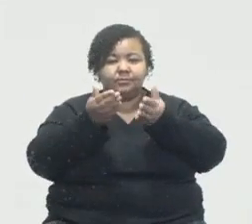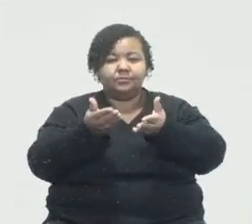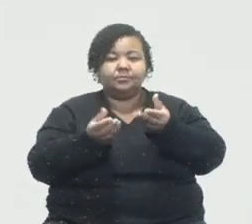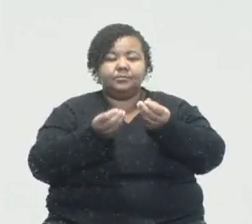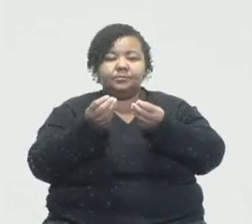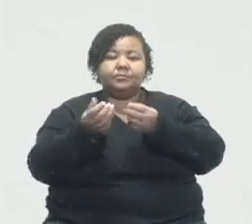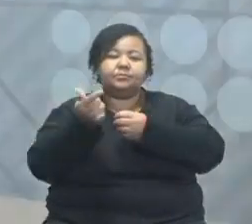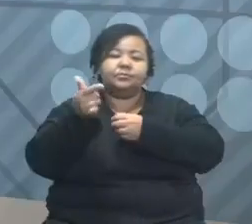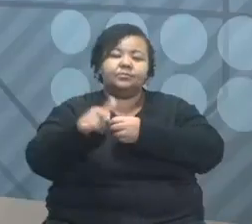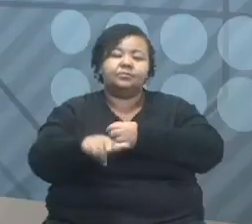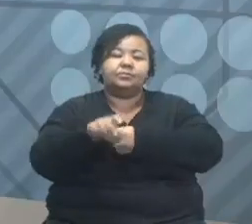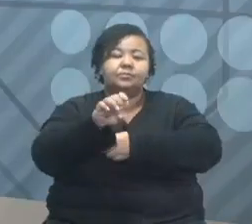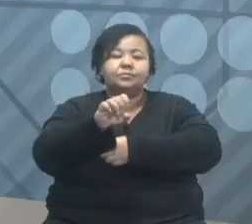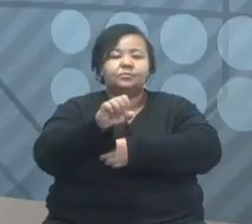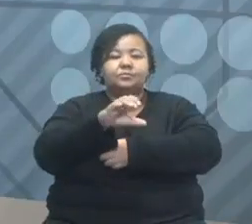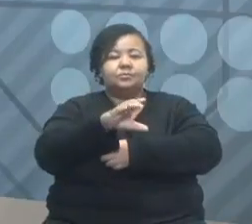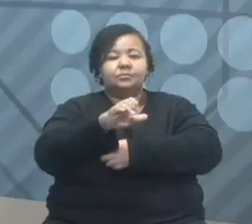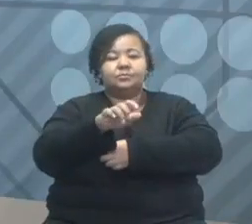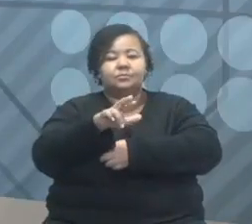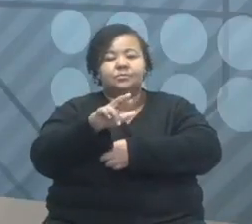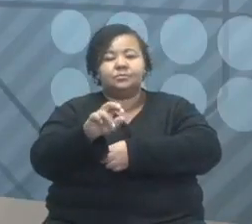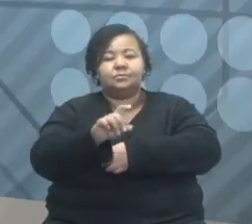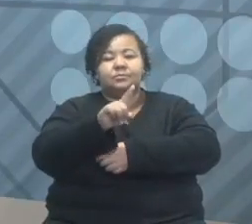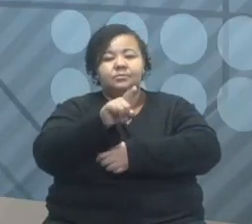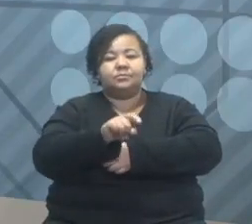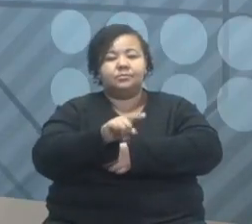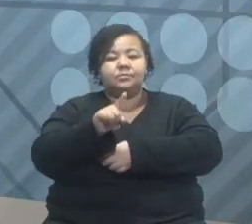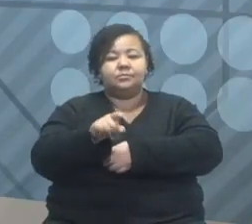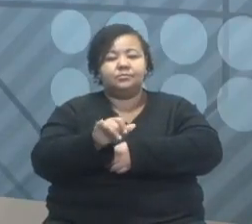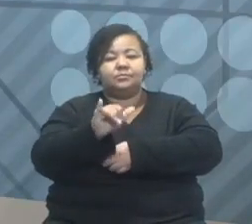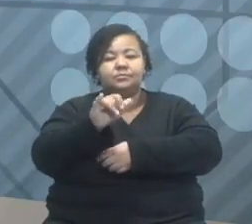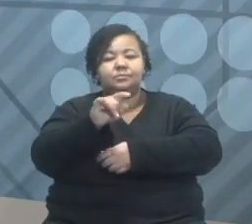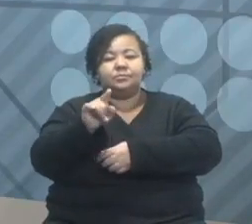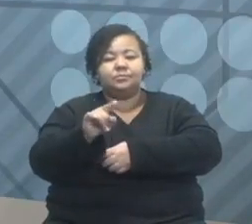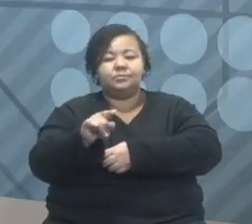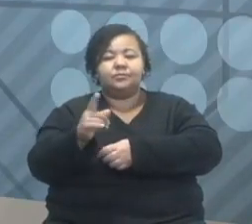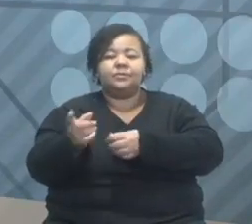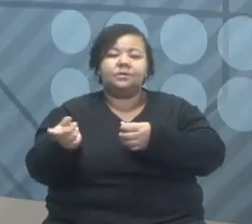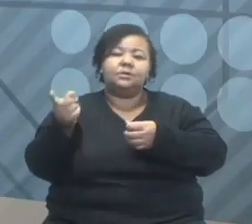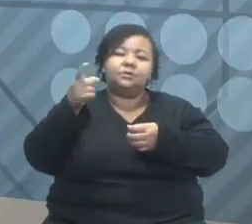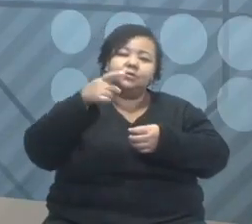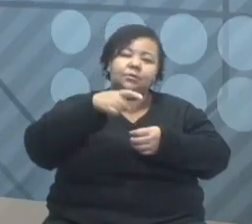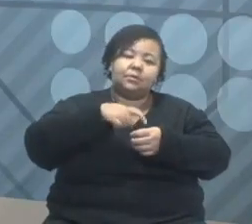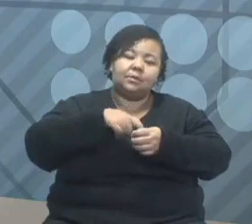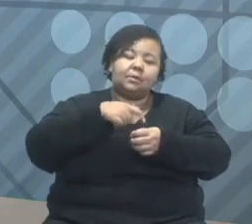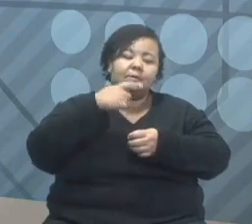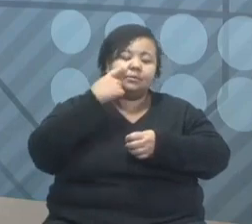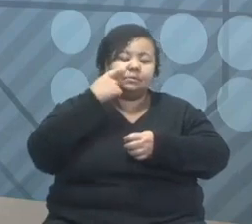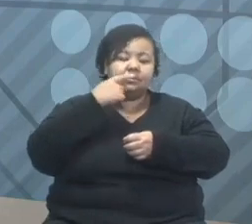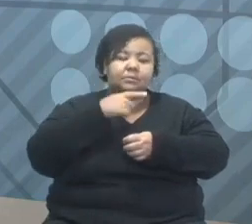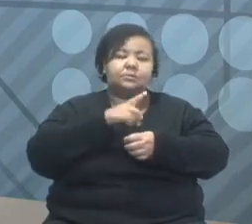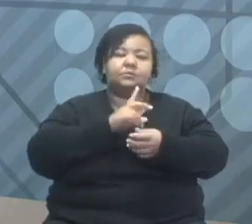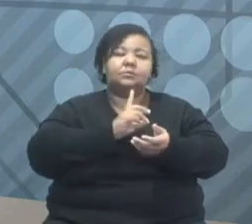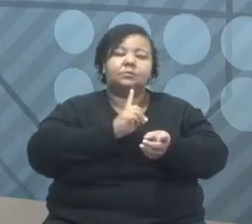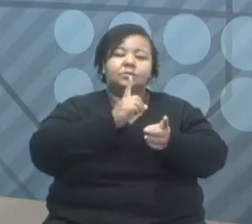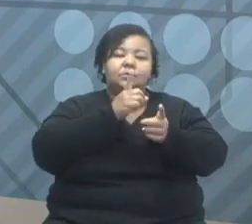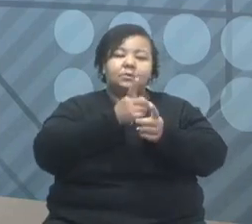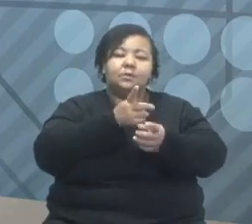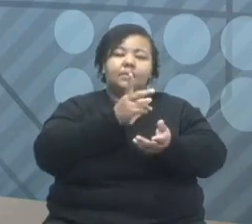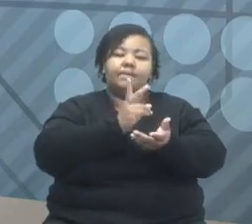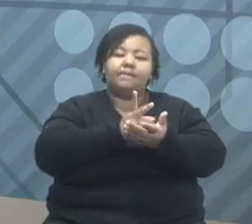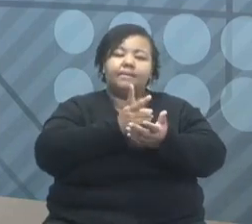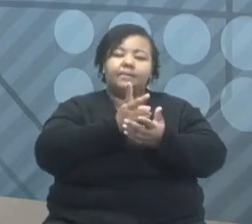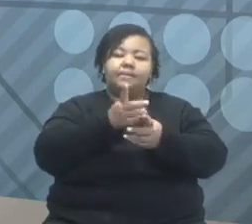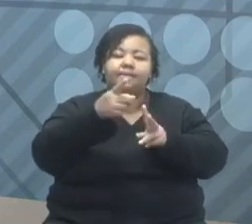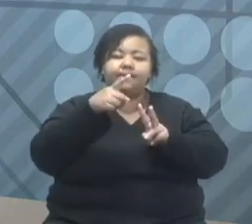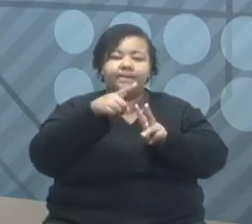chegou nesses escalares x, y e z. E se a gente voltar em relação à operação, nós vamos encontrar esses mesmos vetores.